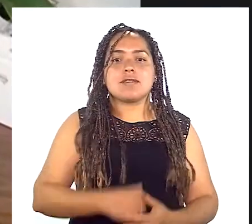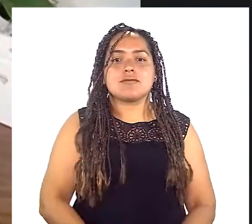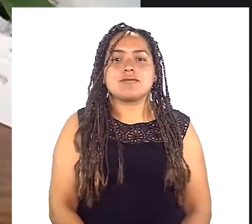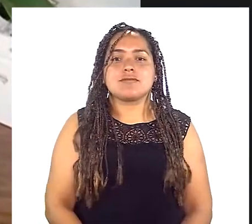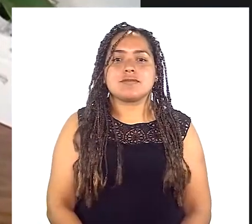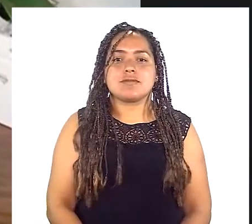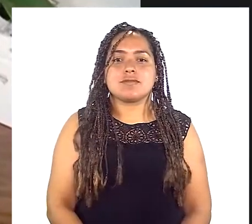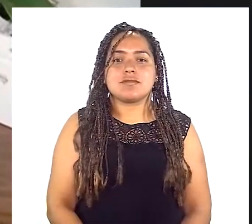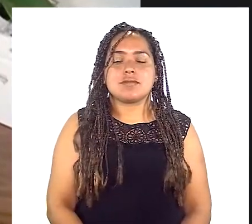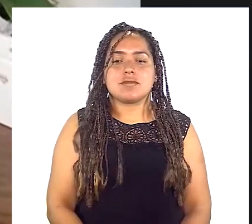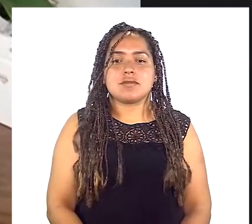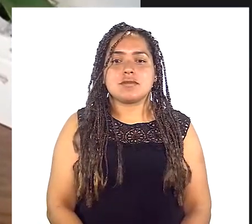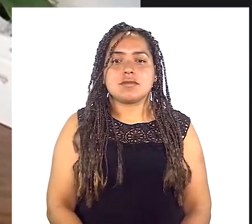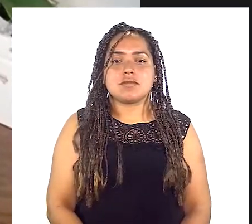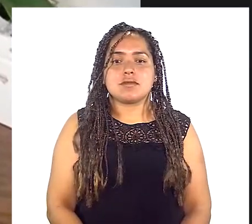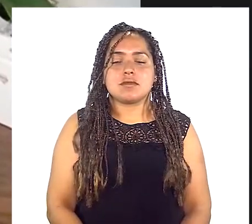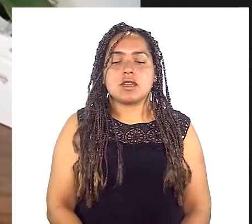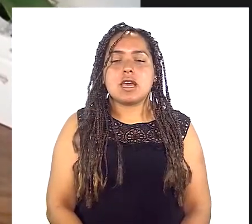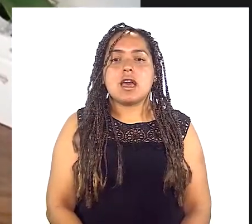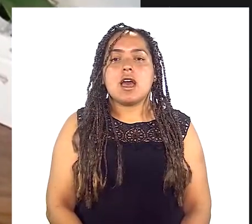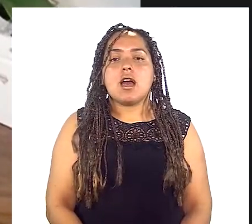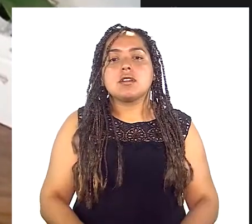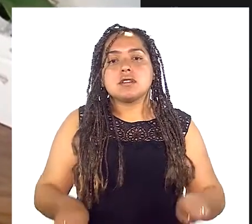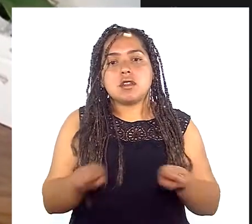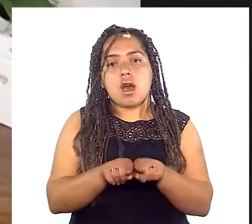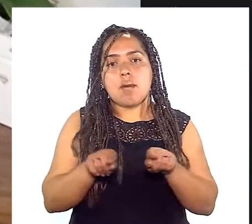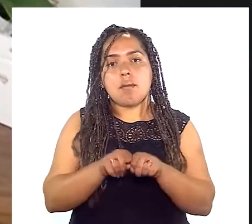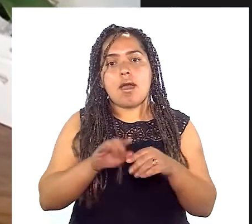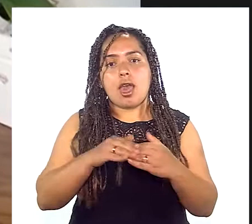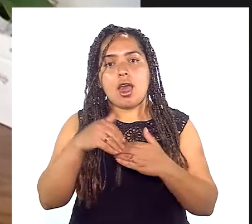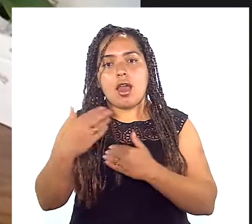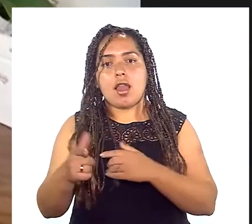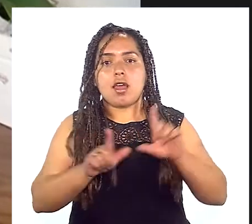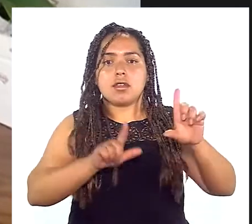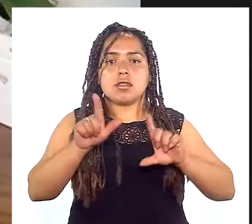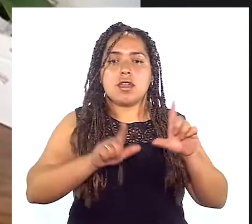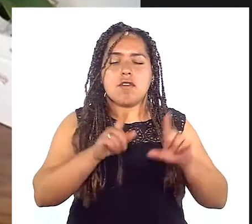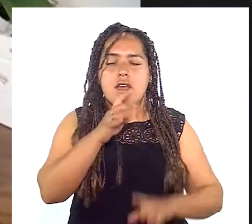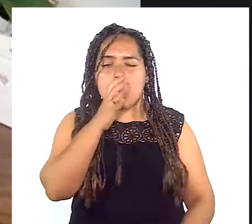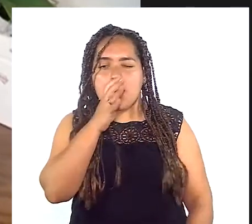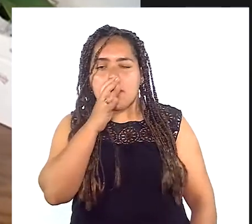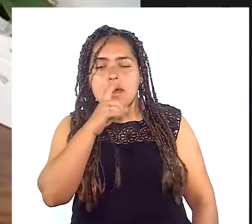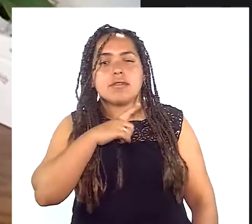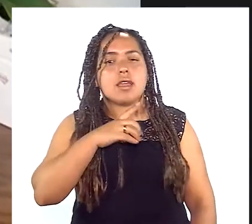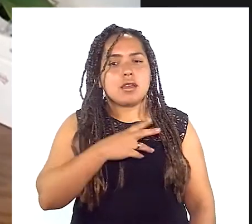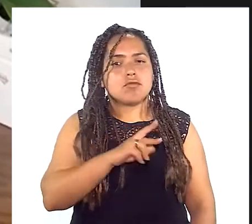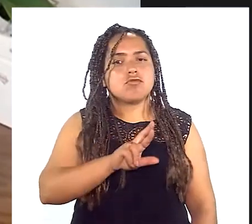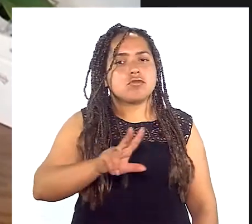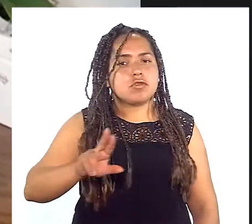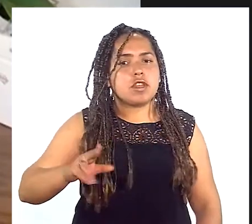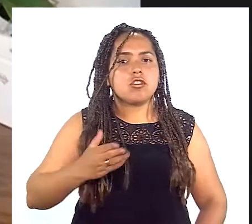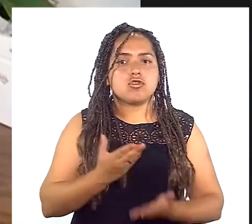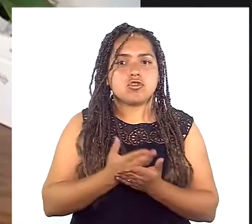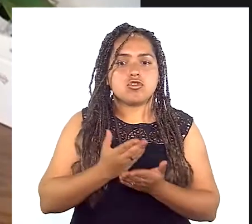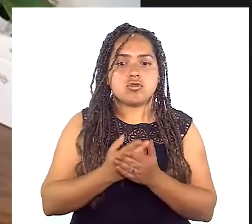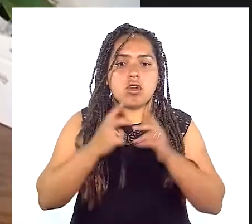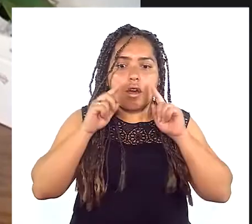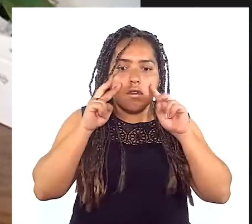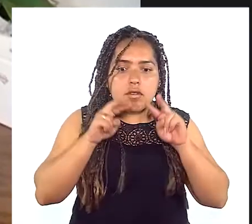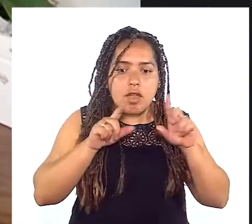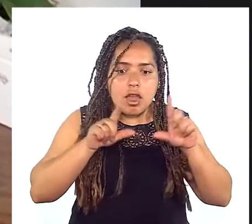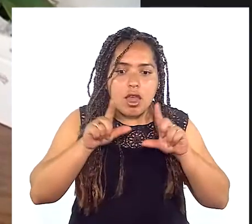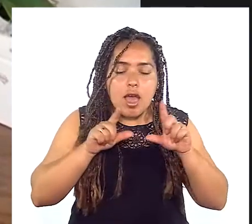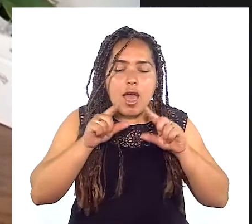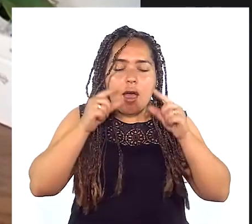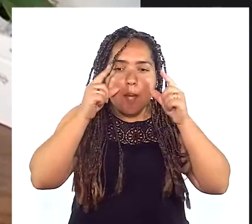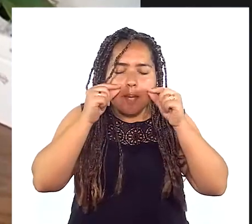essa acomodação visual. Tá? E além disso, quando a gente está na tela, tem vários estudos que mostram que a gente pisca muito